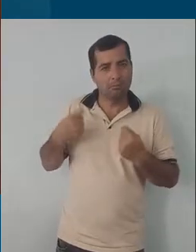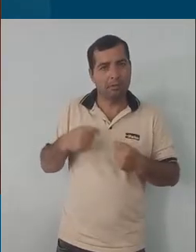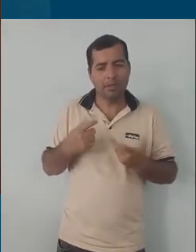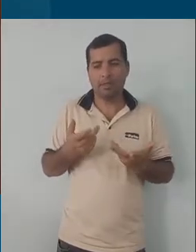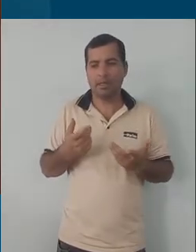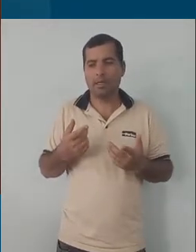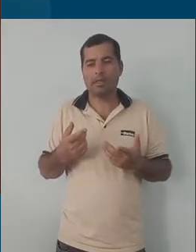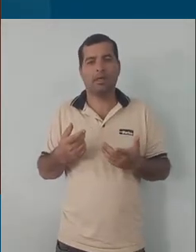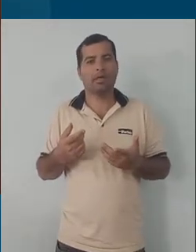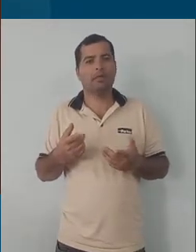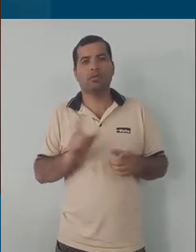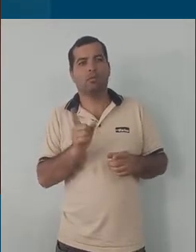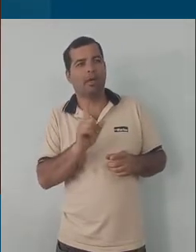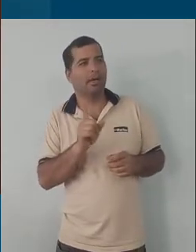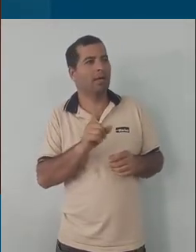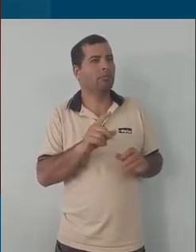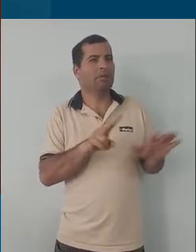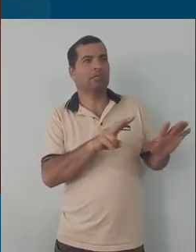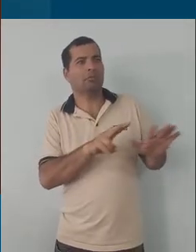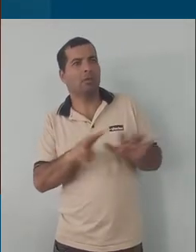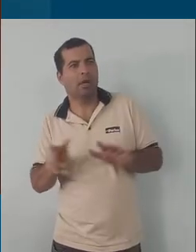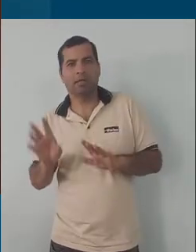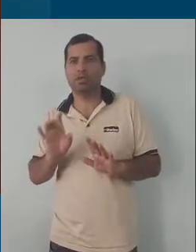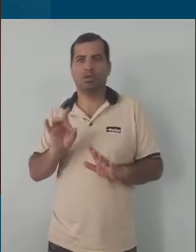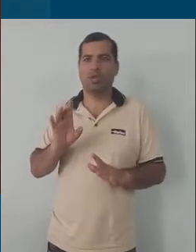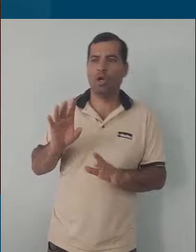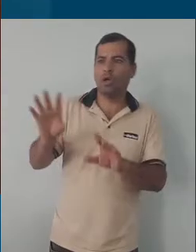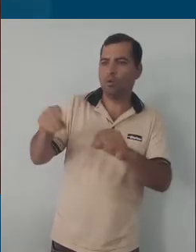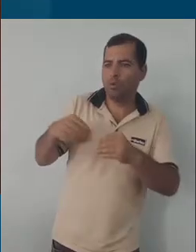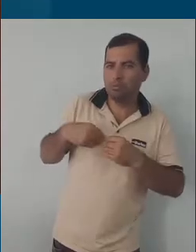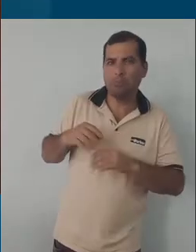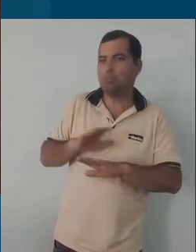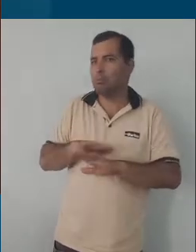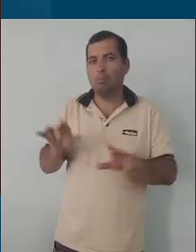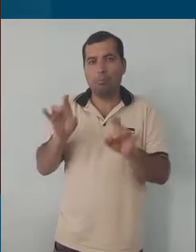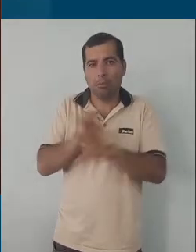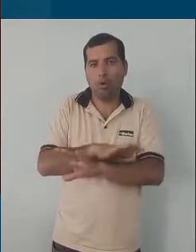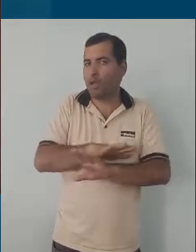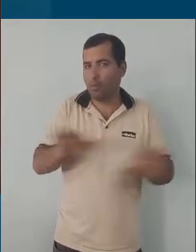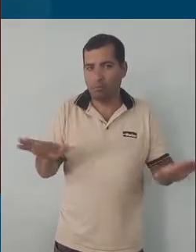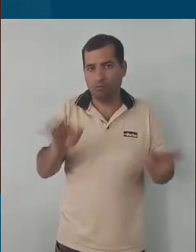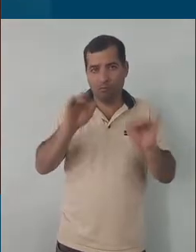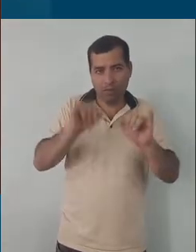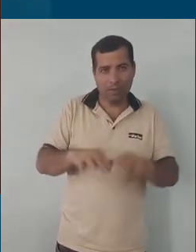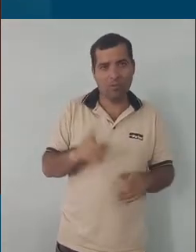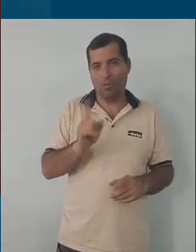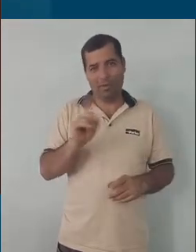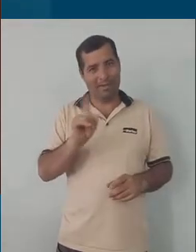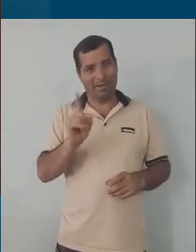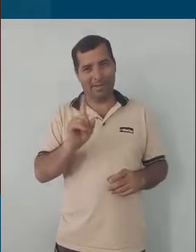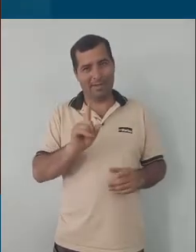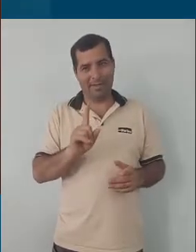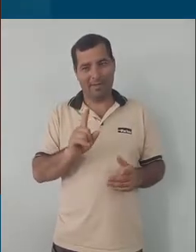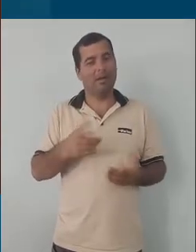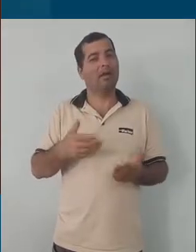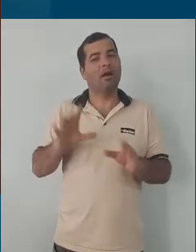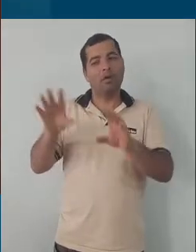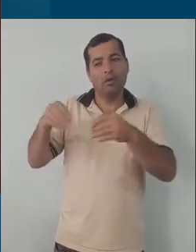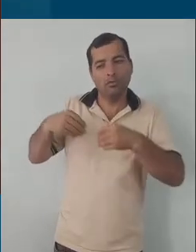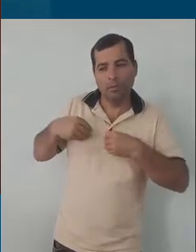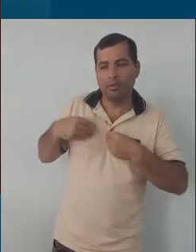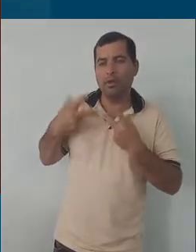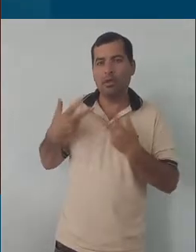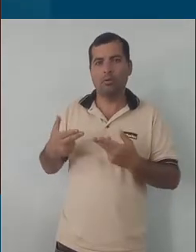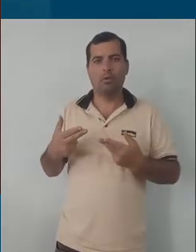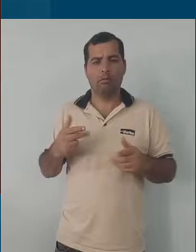faz durante a primeira semana de aula, os primeiros 15 dias do bebê no berçário. Acolhimento é a atitude do